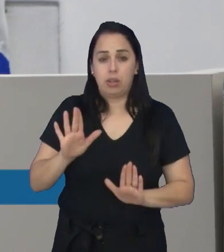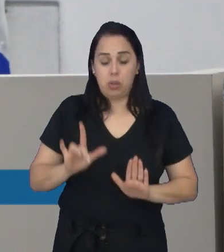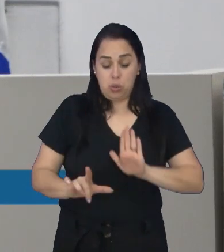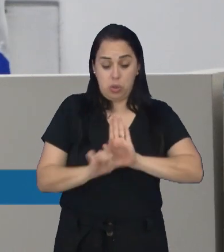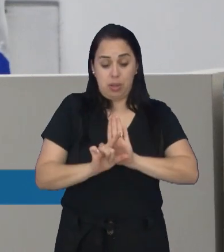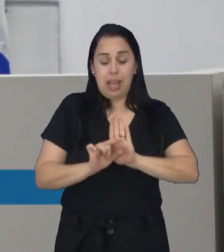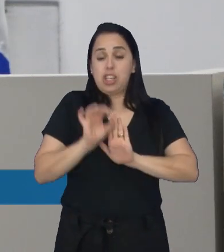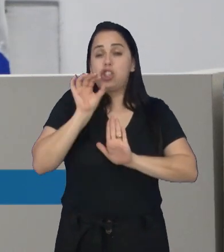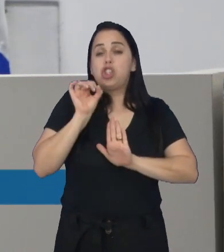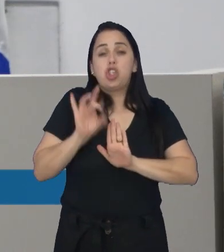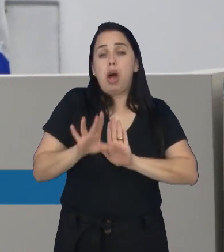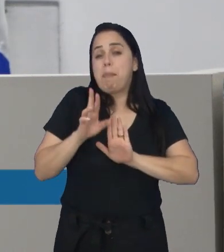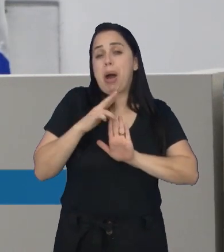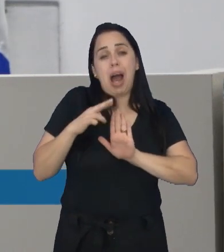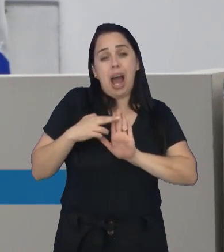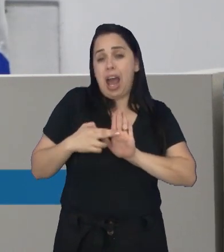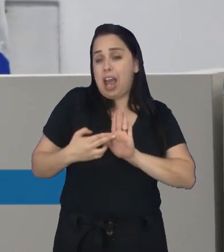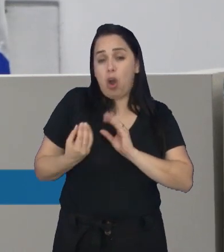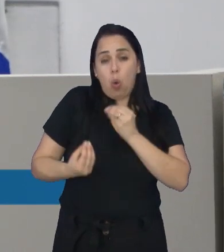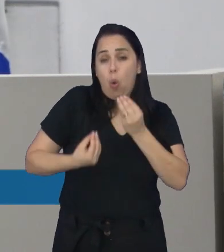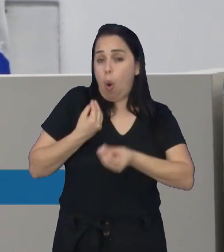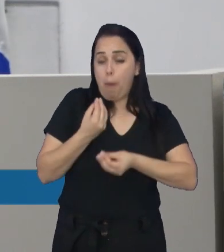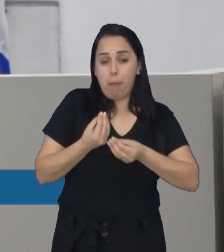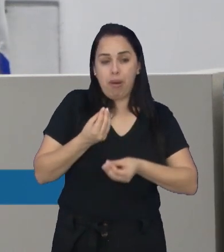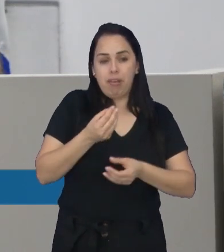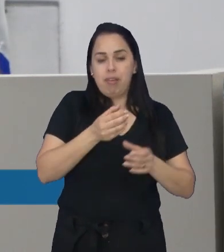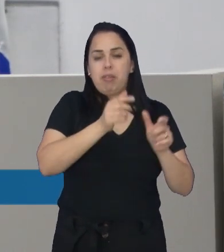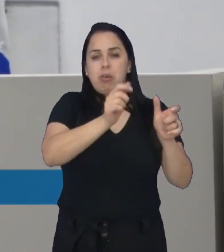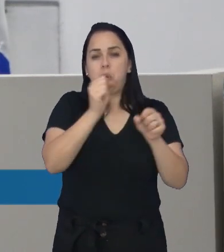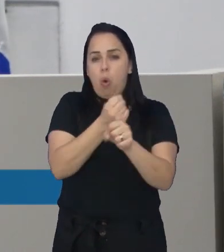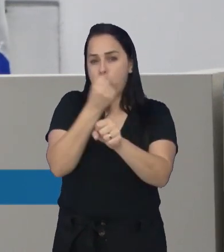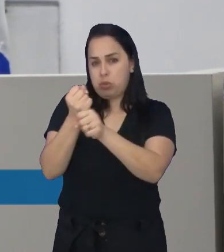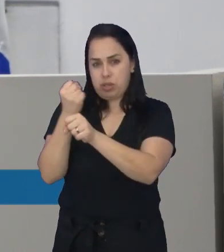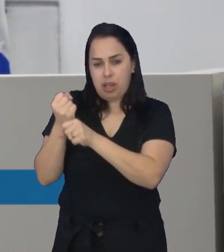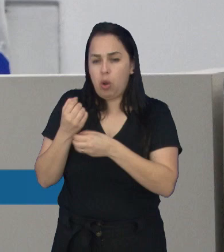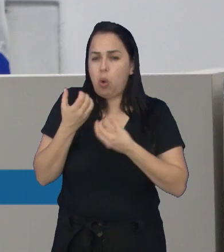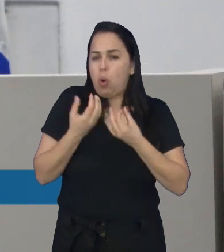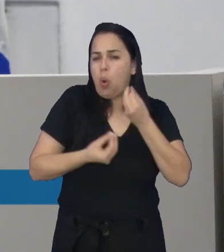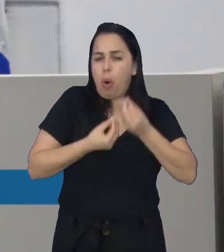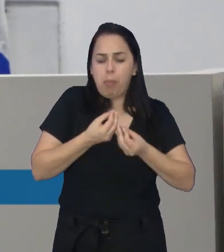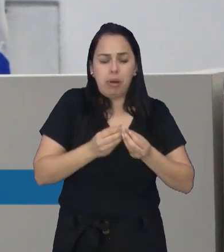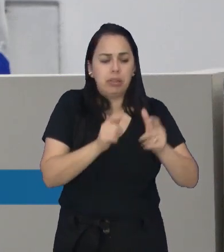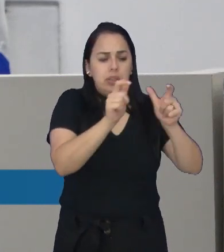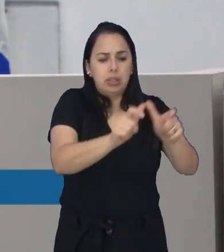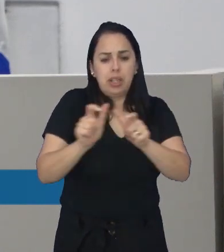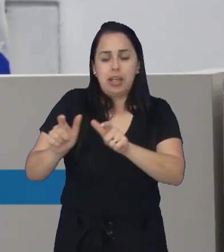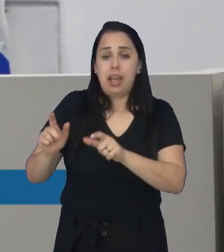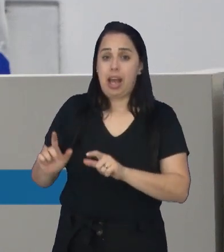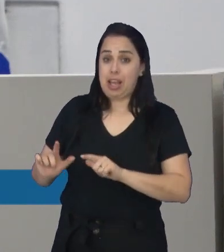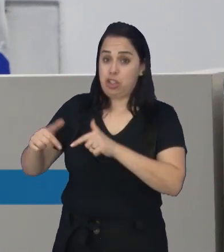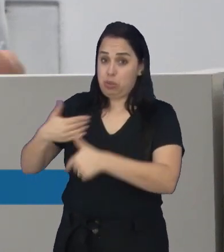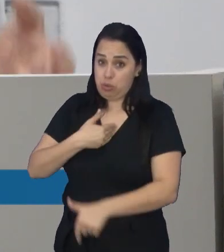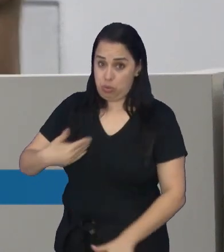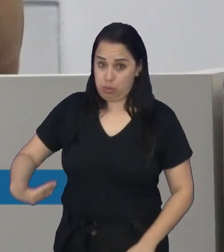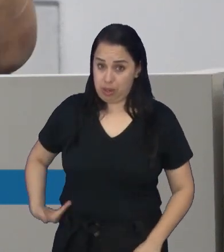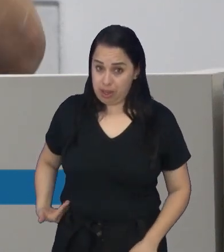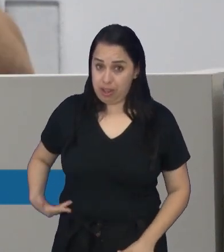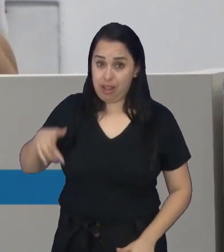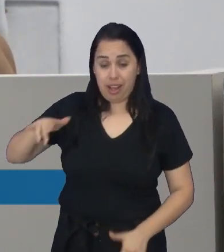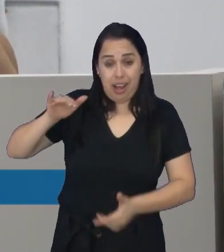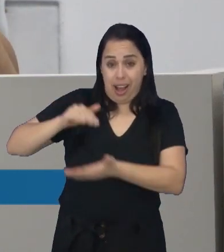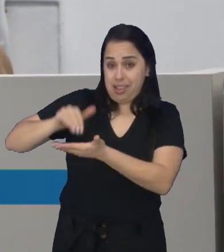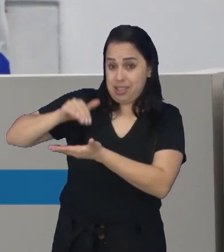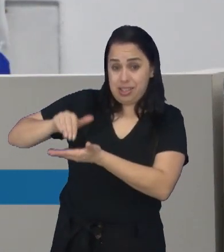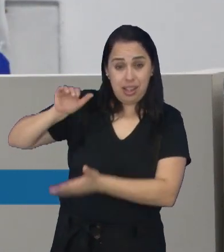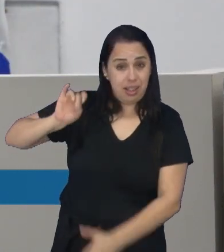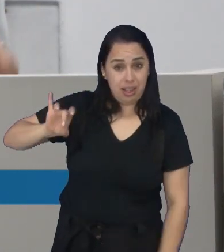que diz de que forma que a cidade deve ser orientada como que a ocupação deve ocorrer as políticas públicas de cada secretaria atuam